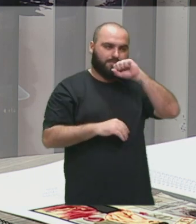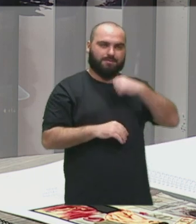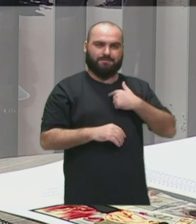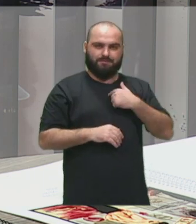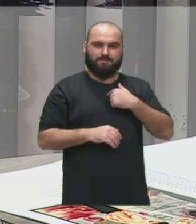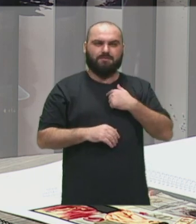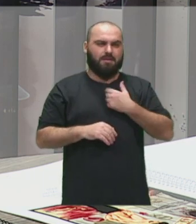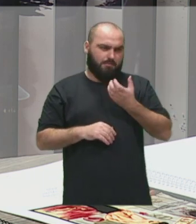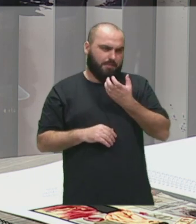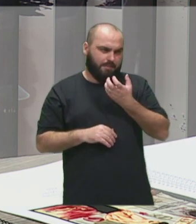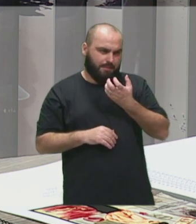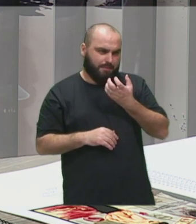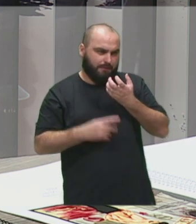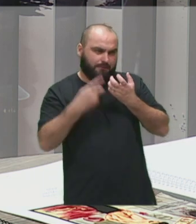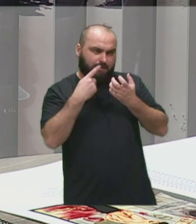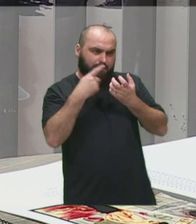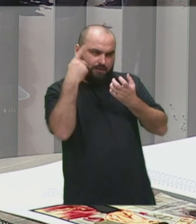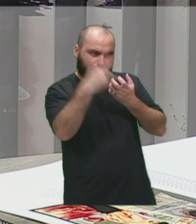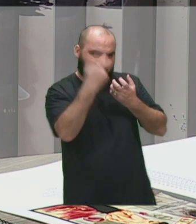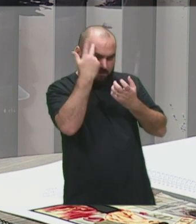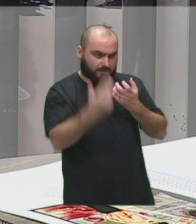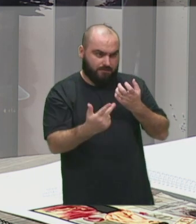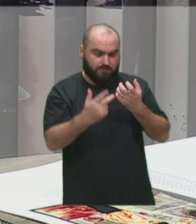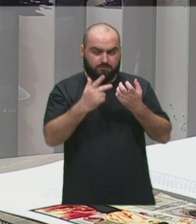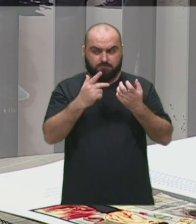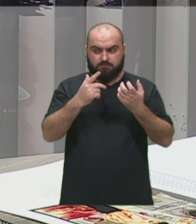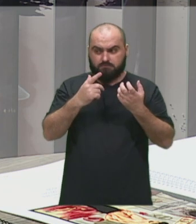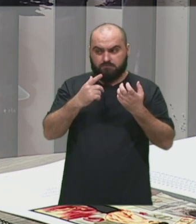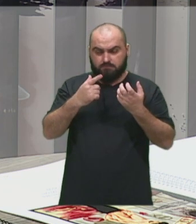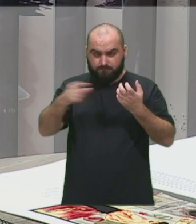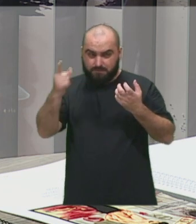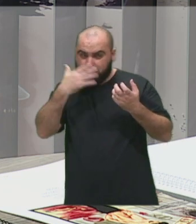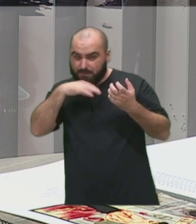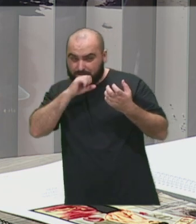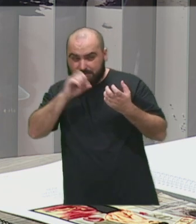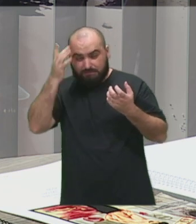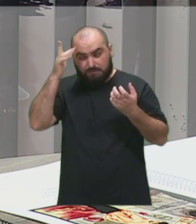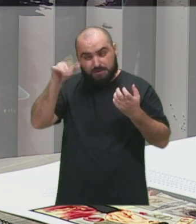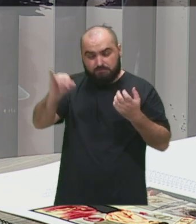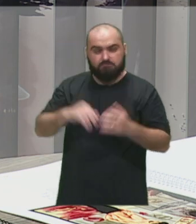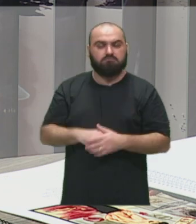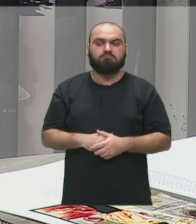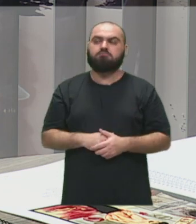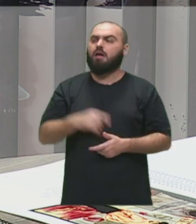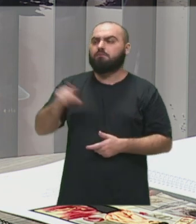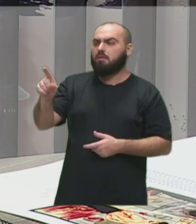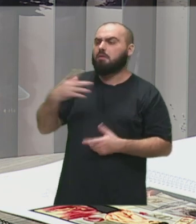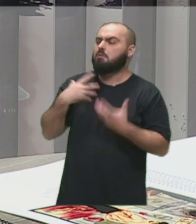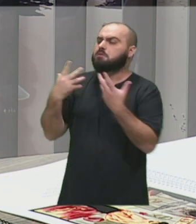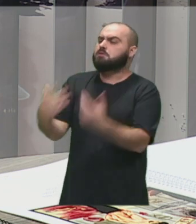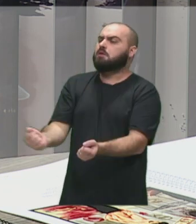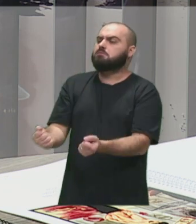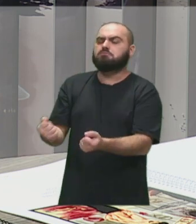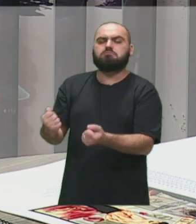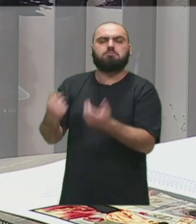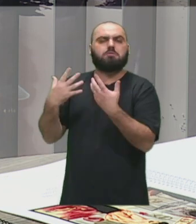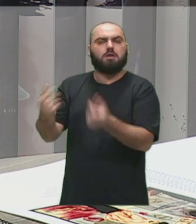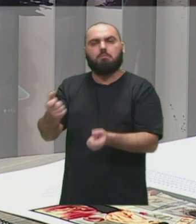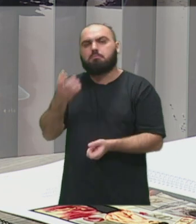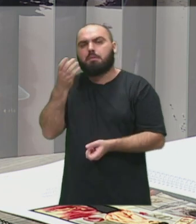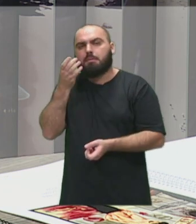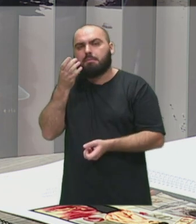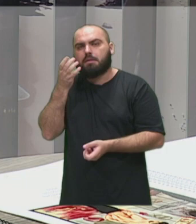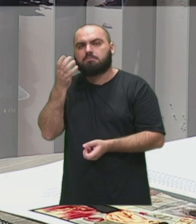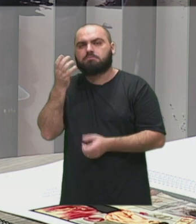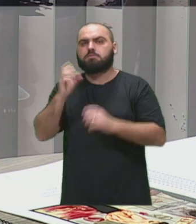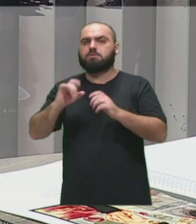contando a tua história? Eu gravo, eu vou falar com o pai. Eu disse, eu não sei se ele vai conseguir falar. E ela falou com ele e ele disse, eu aceito, eu gravo. E está lá no